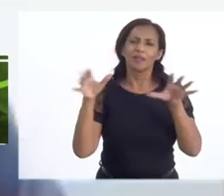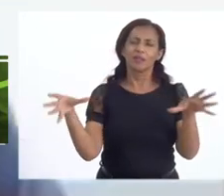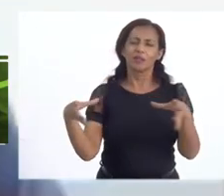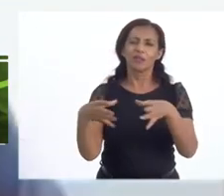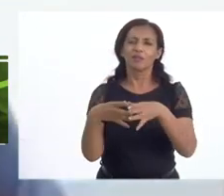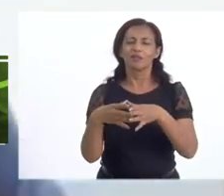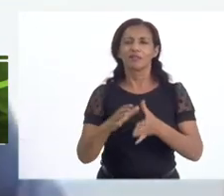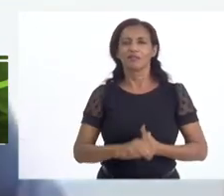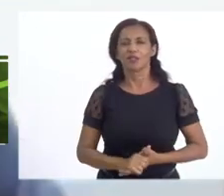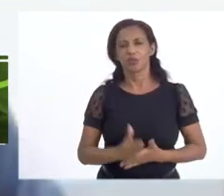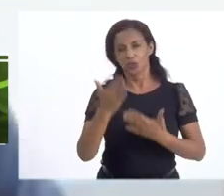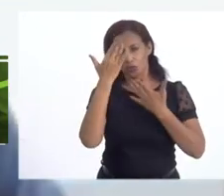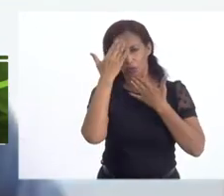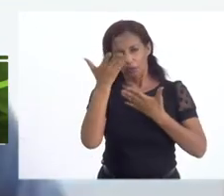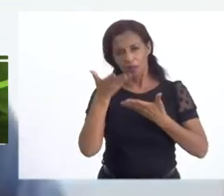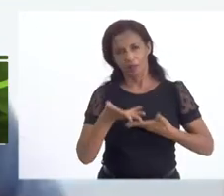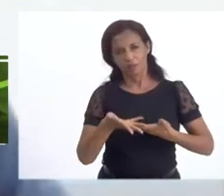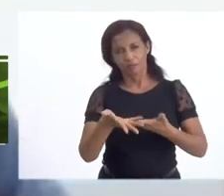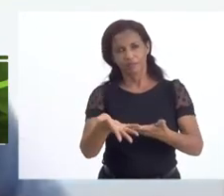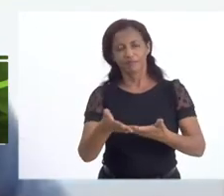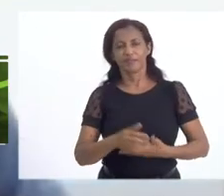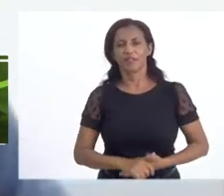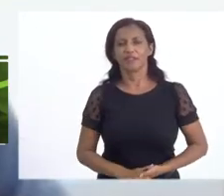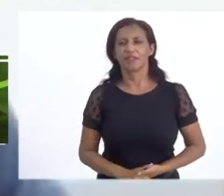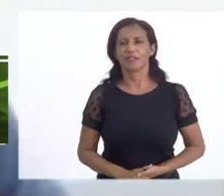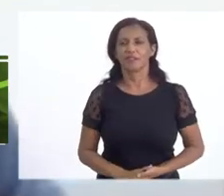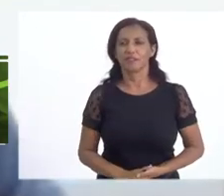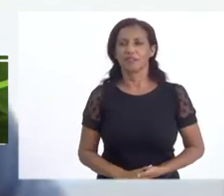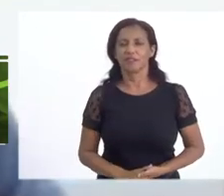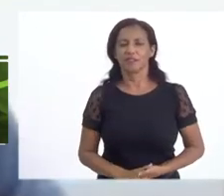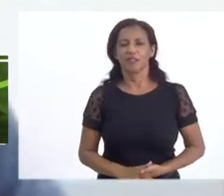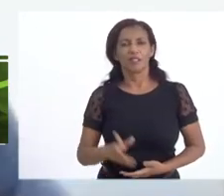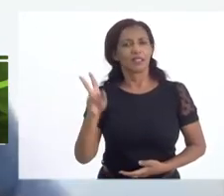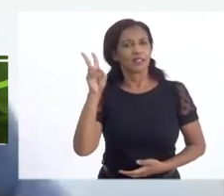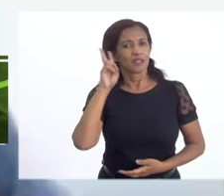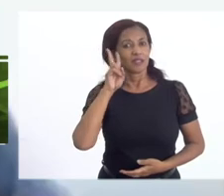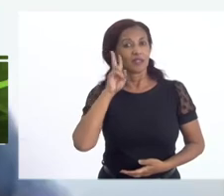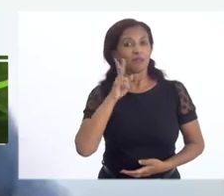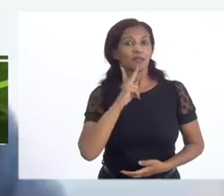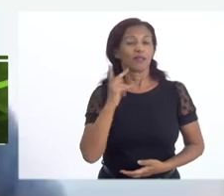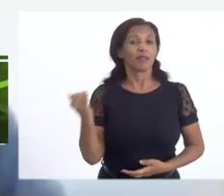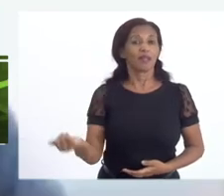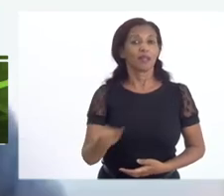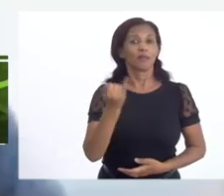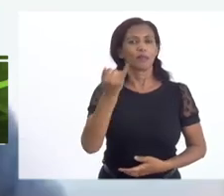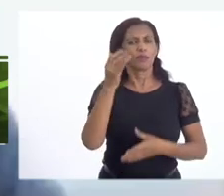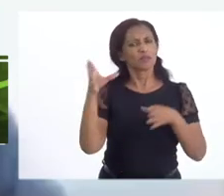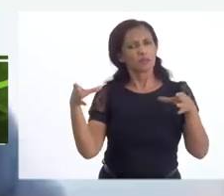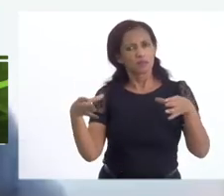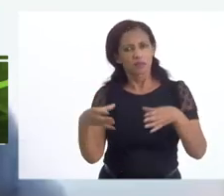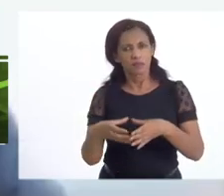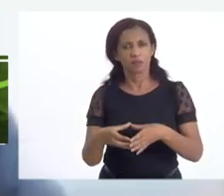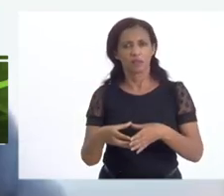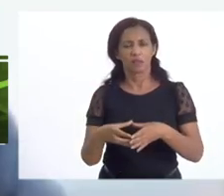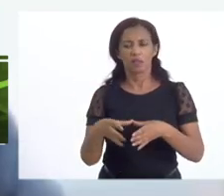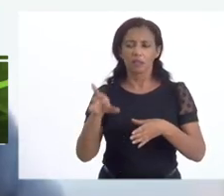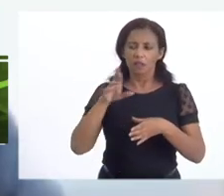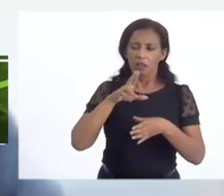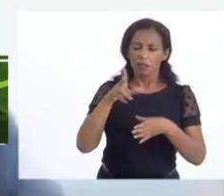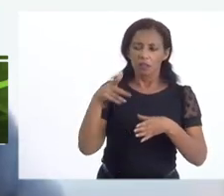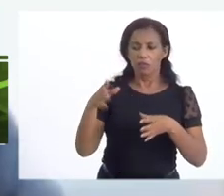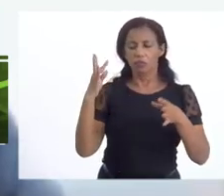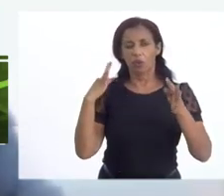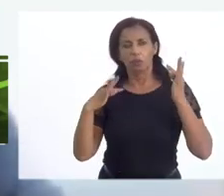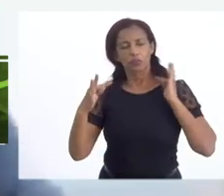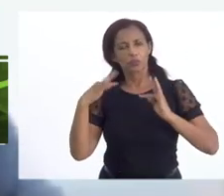Eu queria novamente só agradecer o convite e a oportunidade de ressaltar a importância dessa comissão, não somente para o